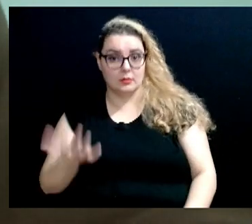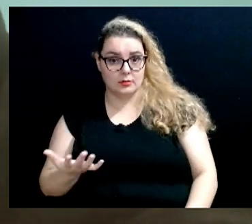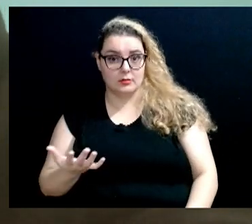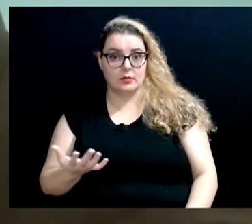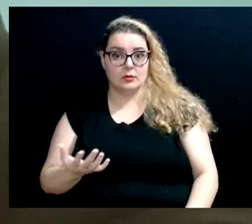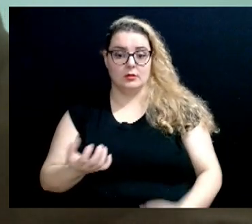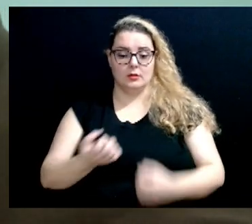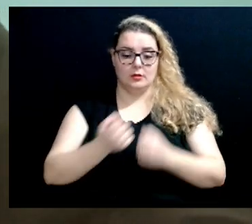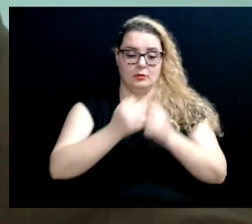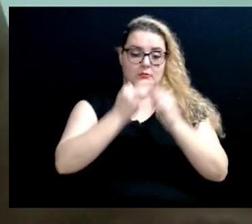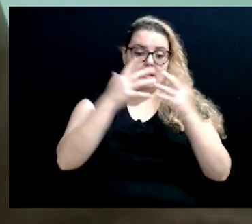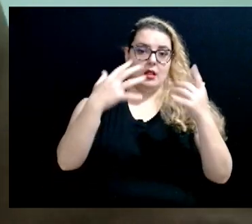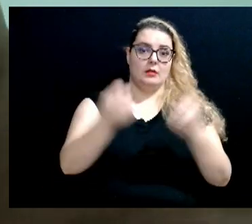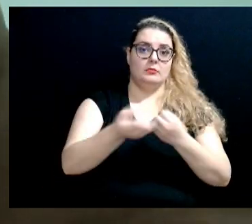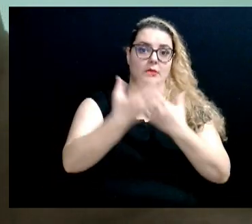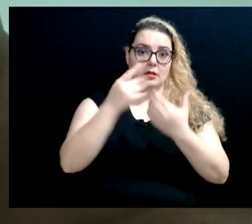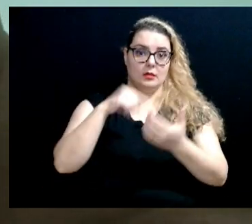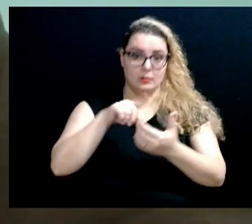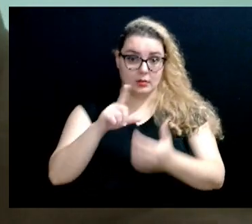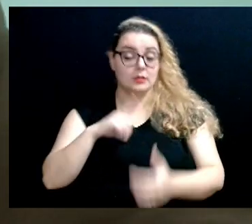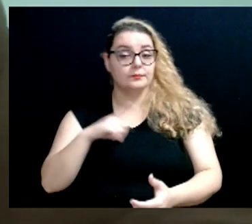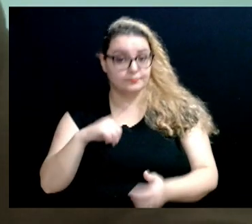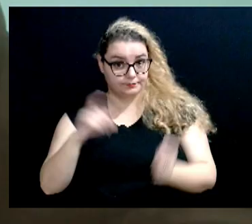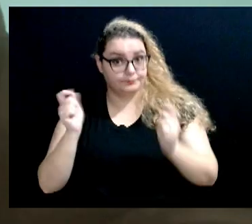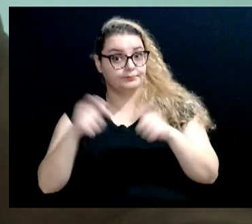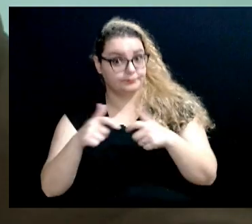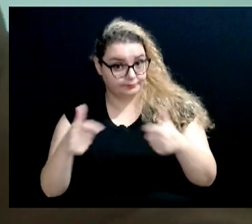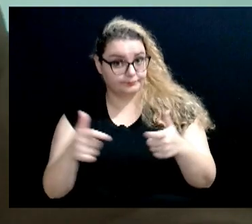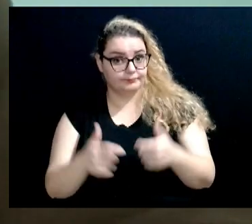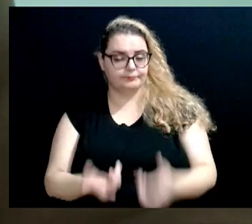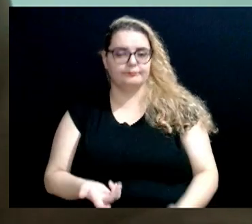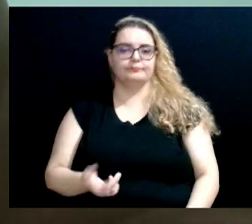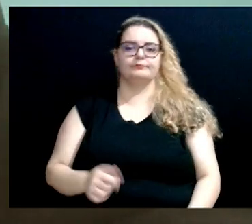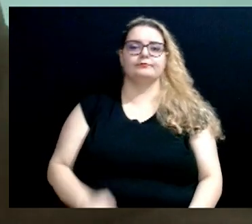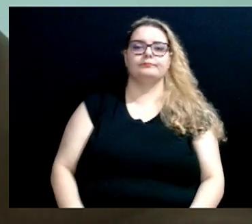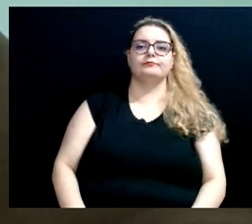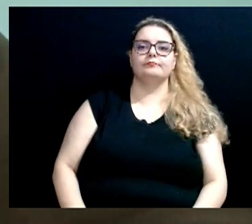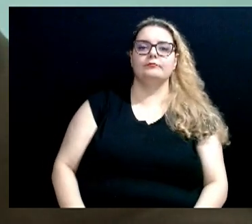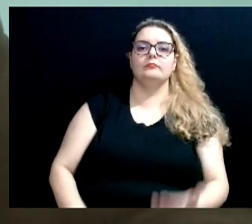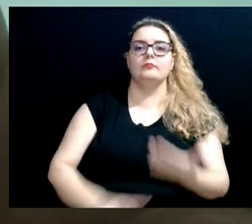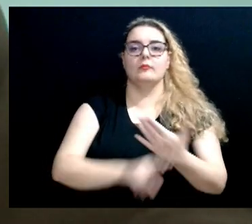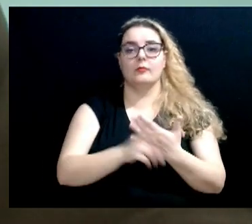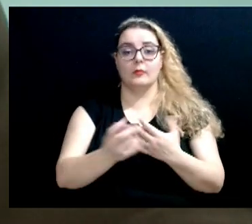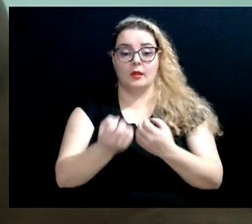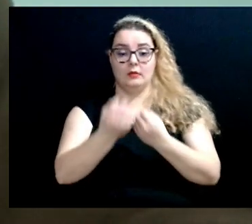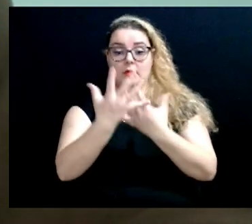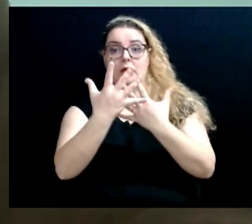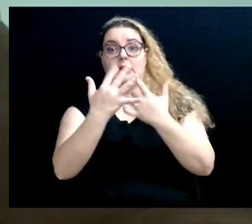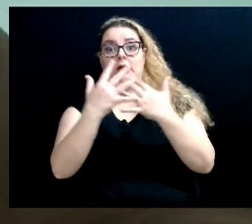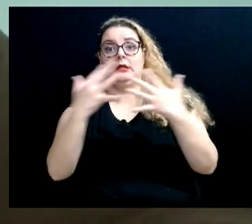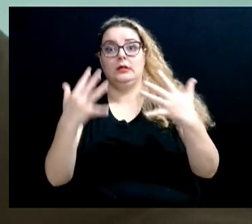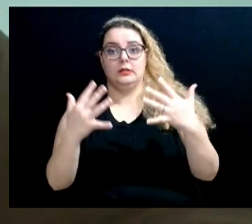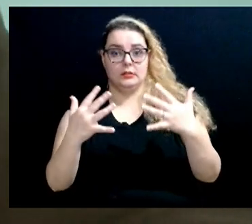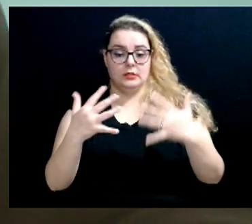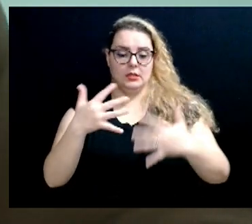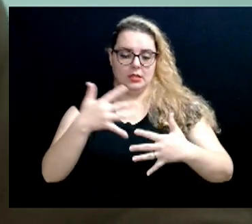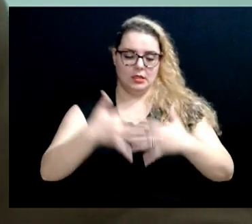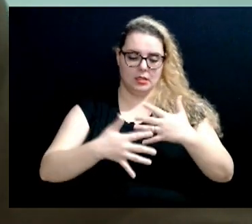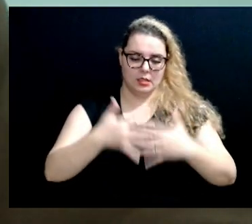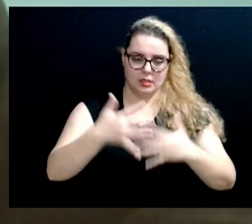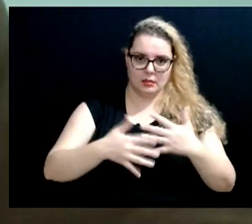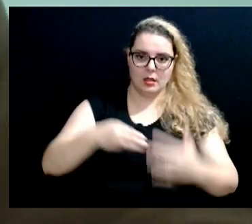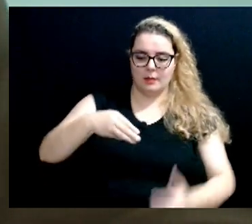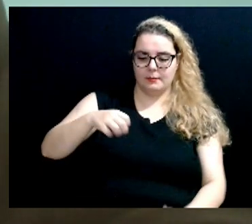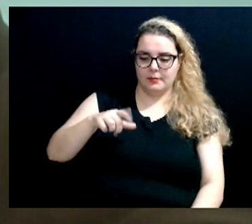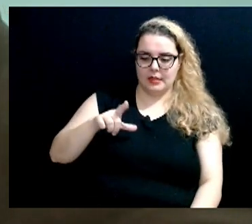as telas realmente têm essa potência muito grande, né, em gerar uma luminosidade que consegue realmente inibir a liberação